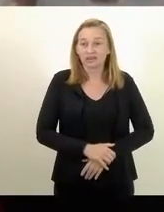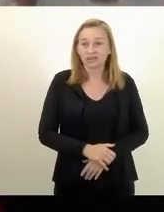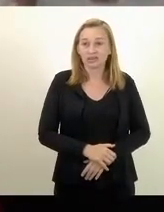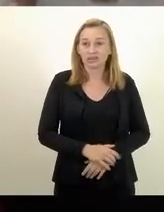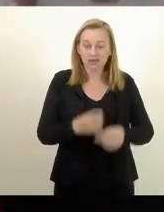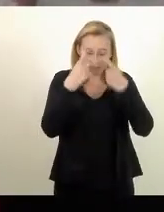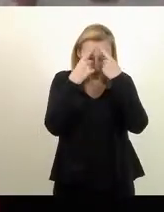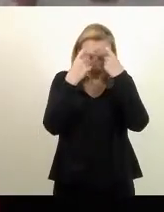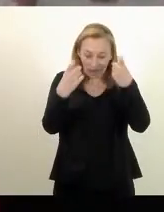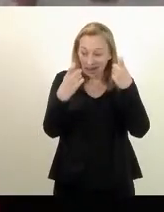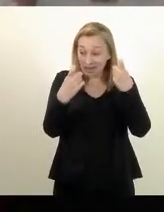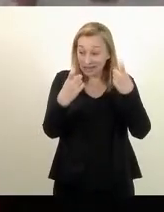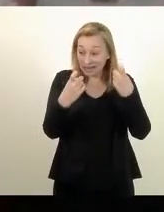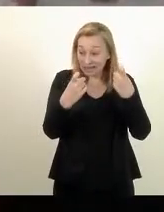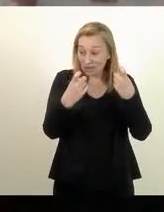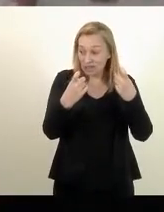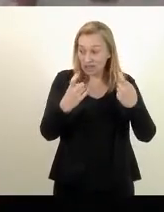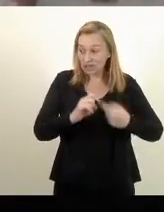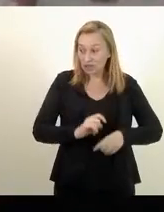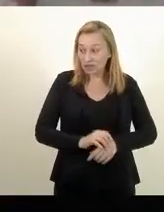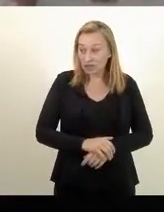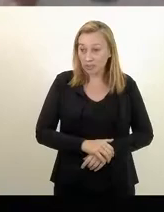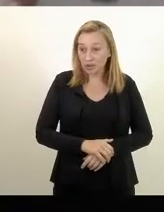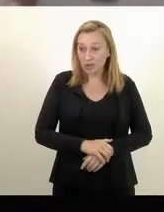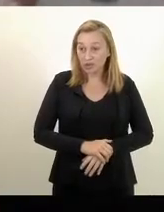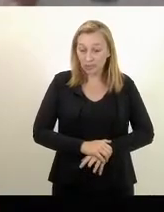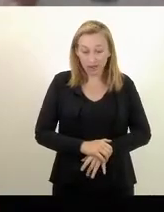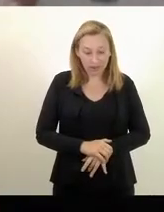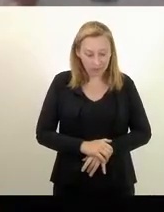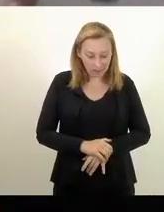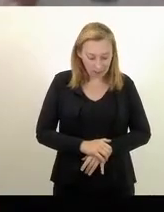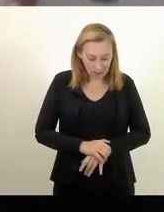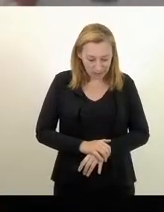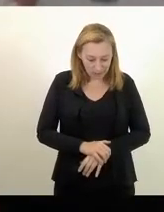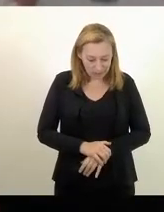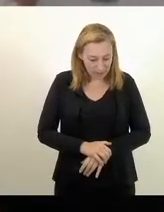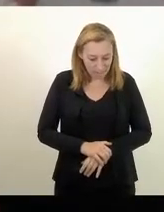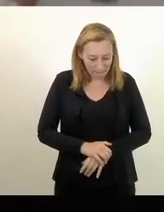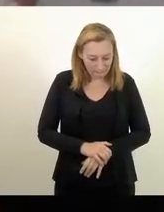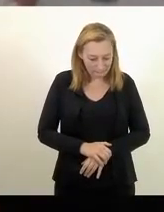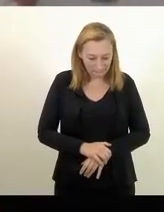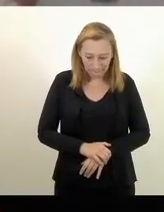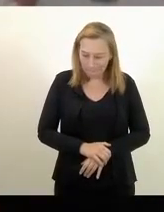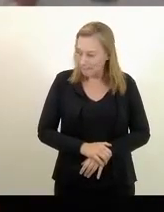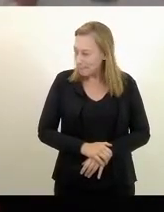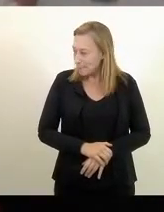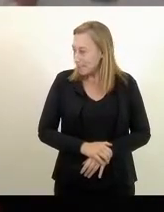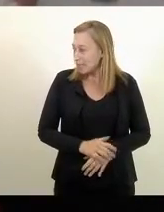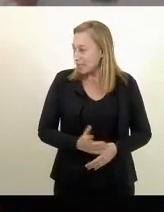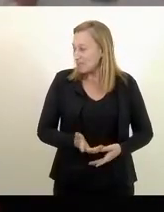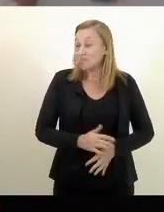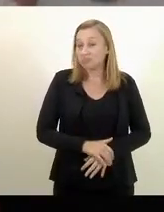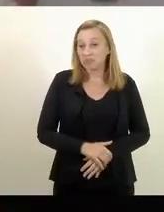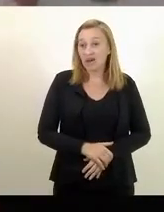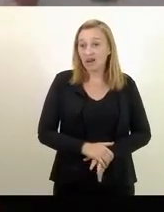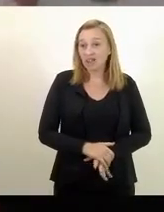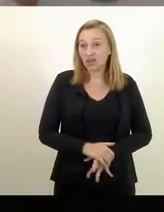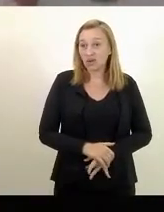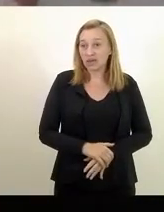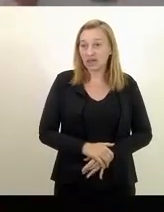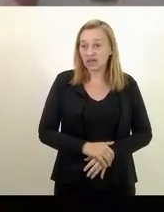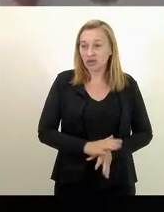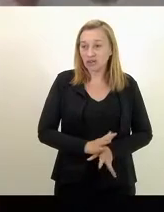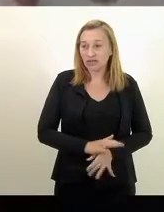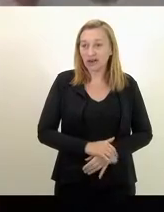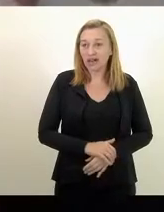violência dos corpos das mulheres negras que são as que menos casam são as mais solitárias são as que mais